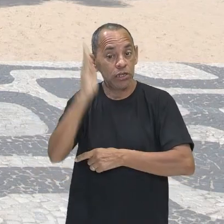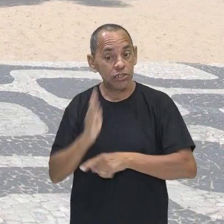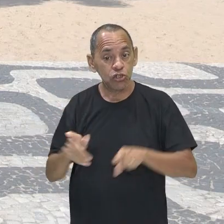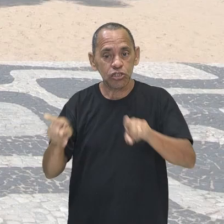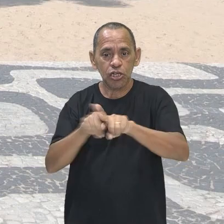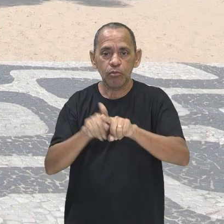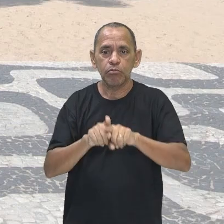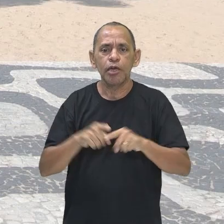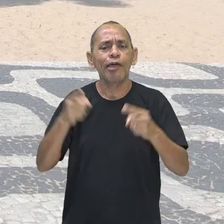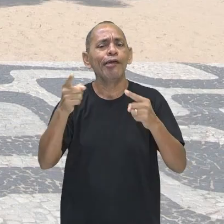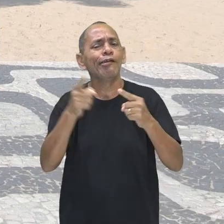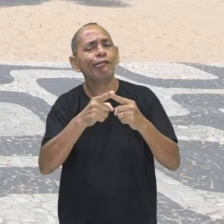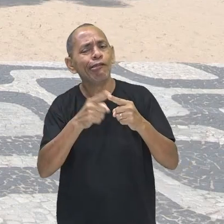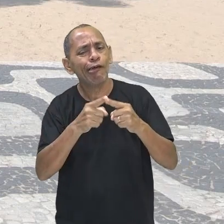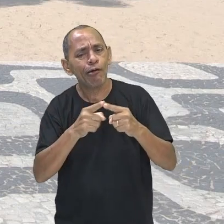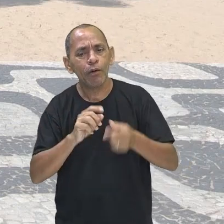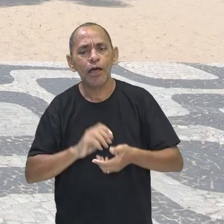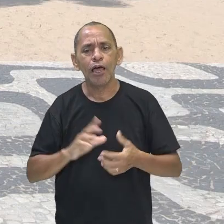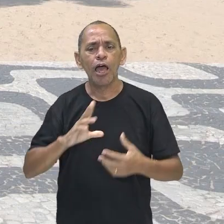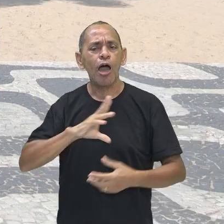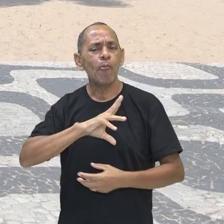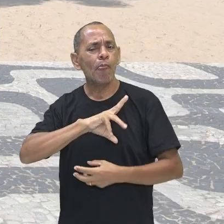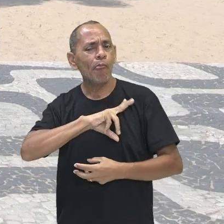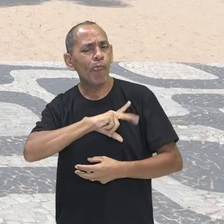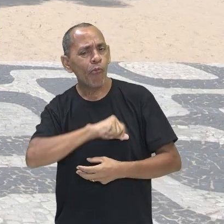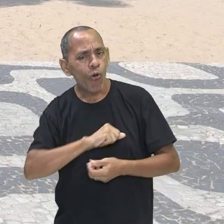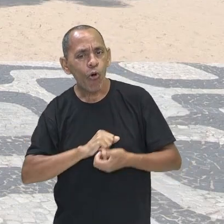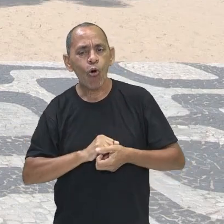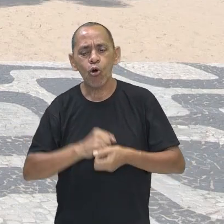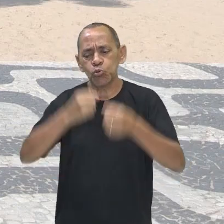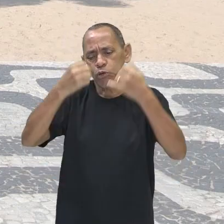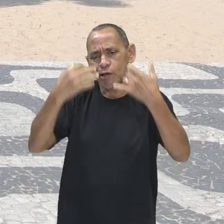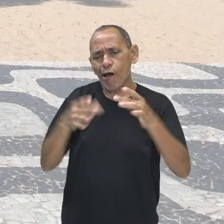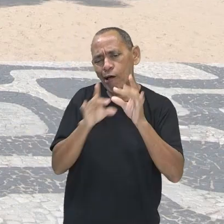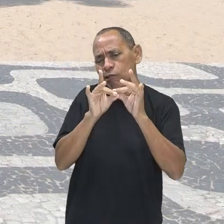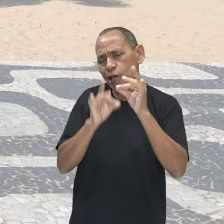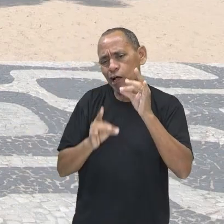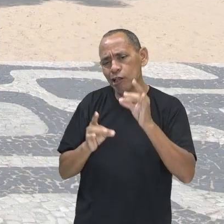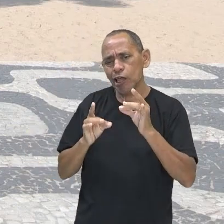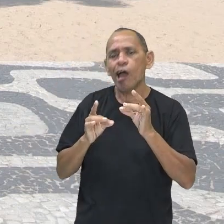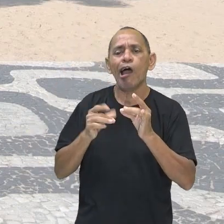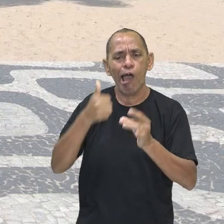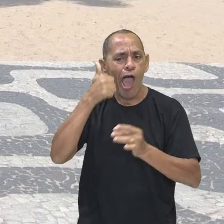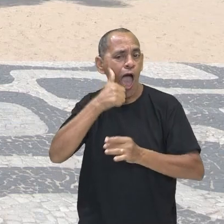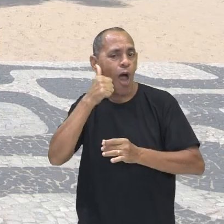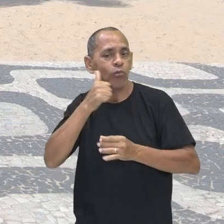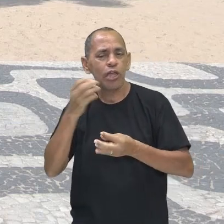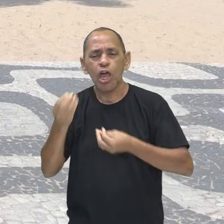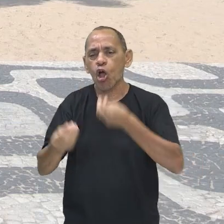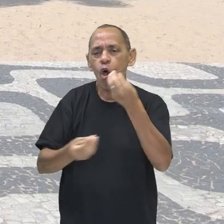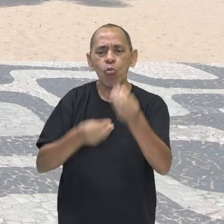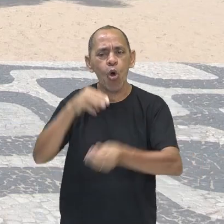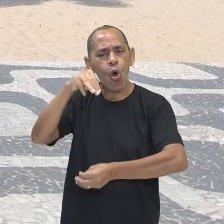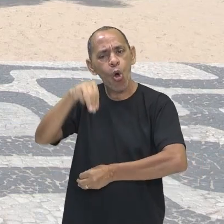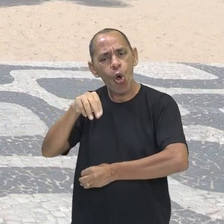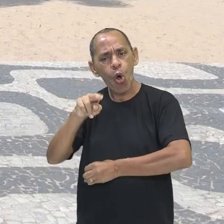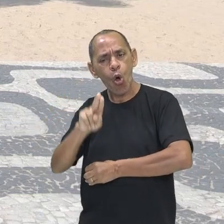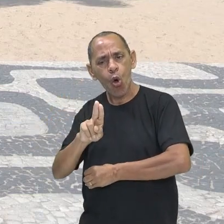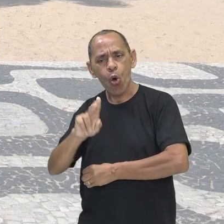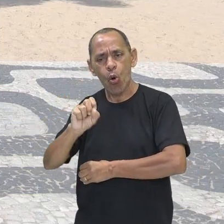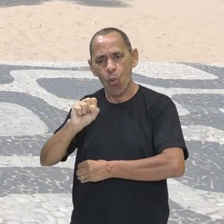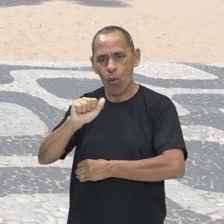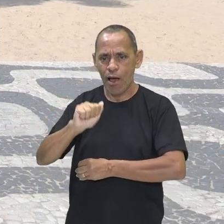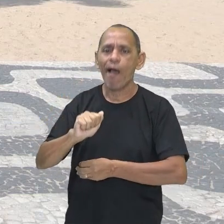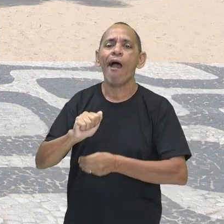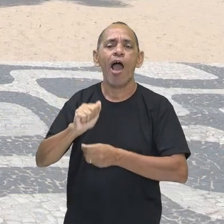falar da mulher, como uma musa, mas de uma forma bem poética. E aí, falando sobre a bossa nova,